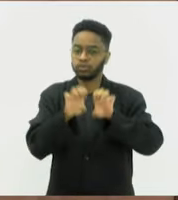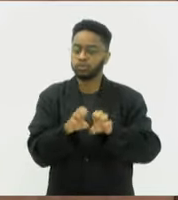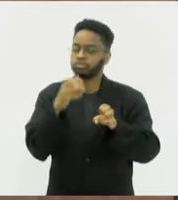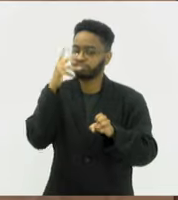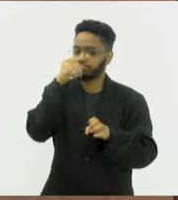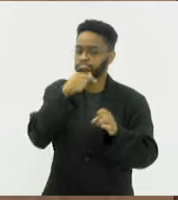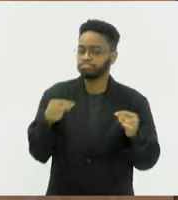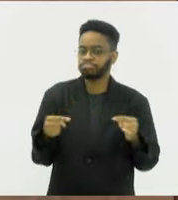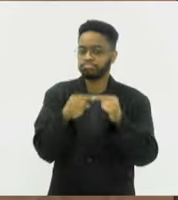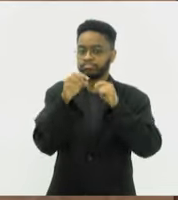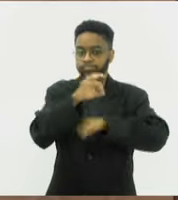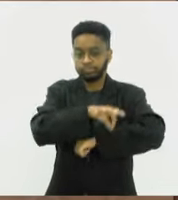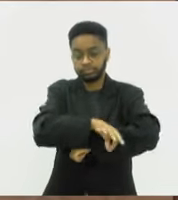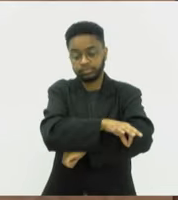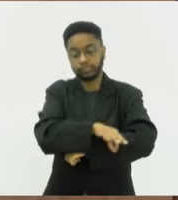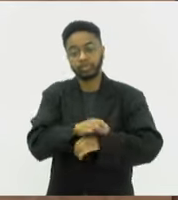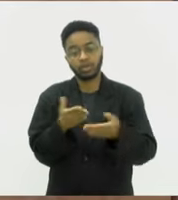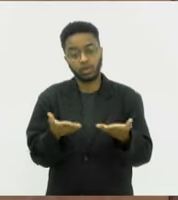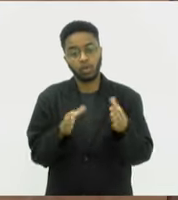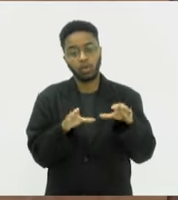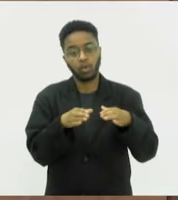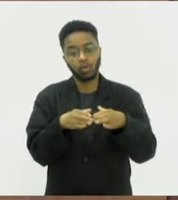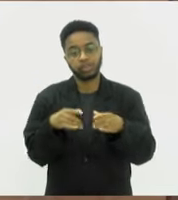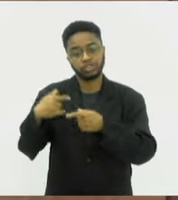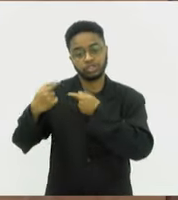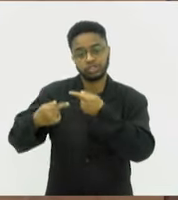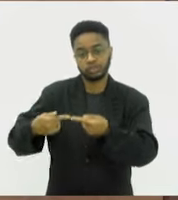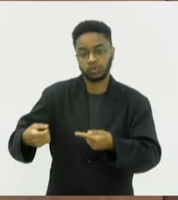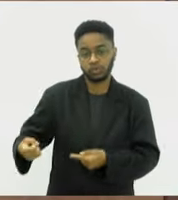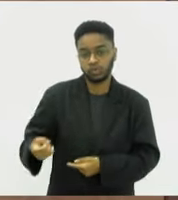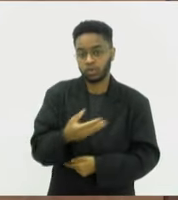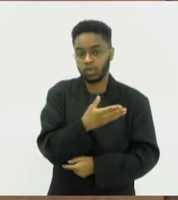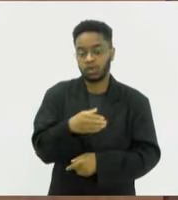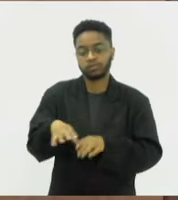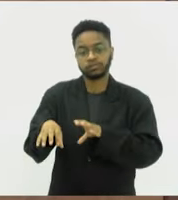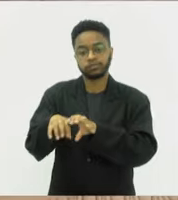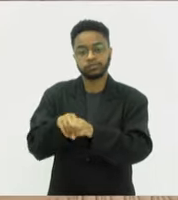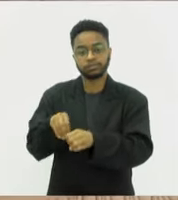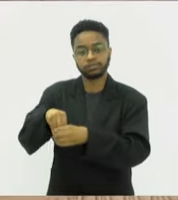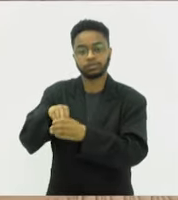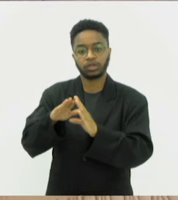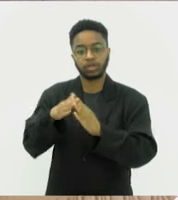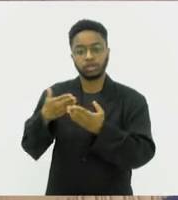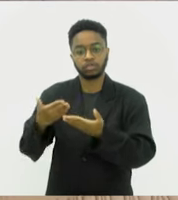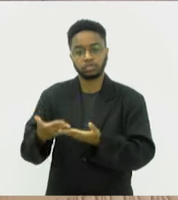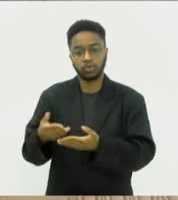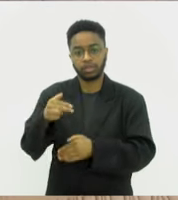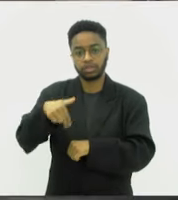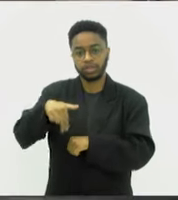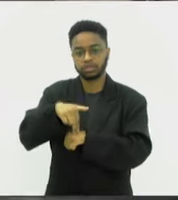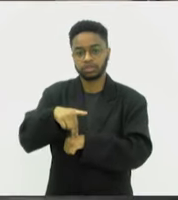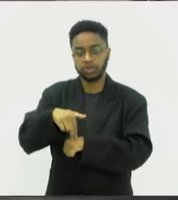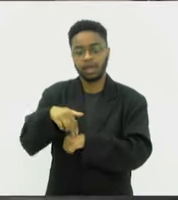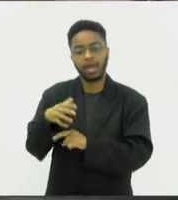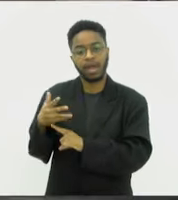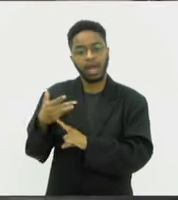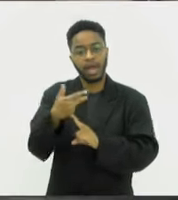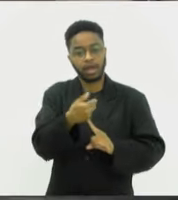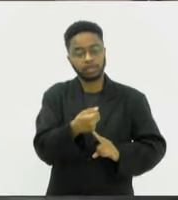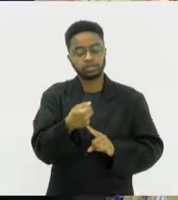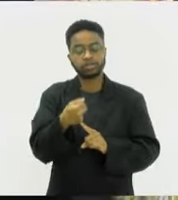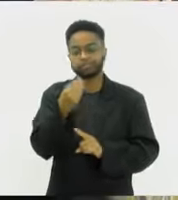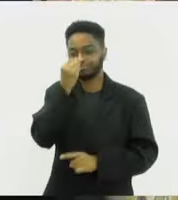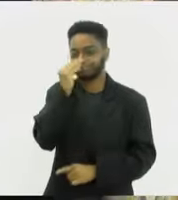E aí esses modernistas, que era a nova geração, que estava se formando na Escola Nacional de Belas Artes, começaram a negar toda essa arquitetura